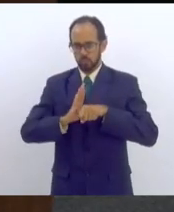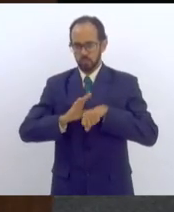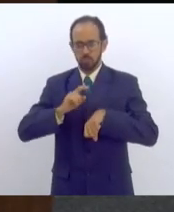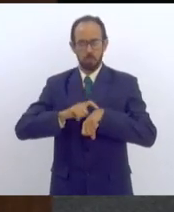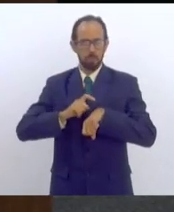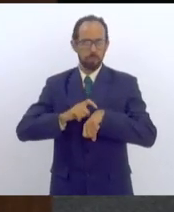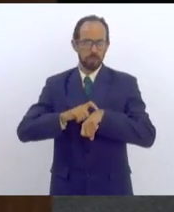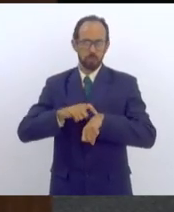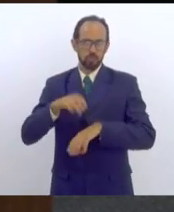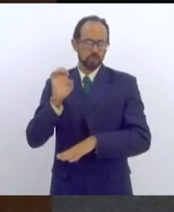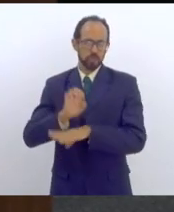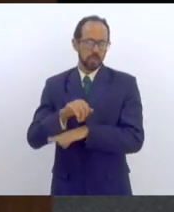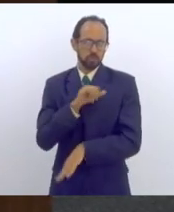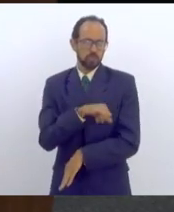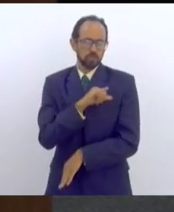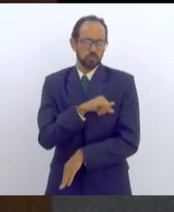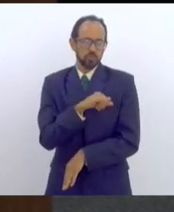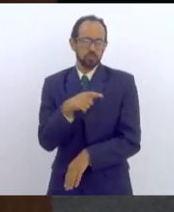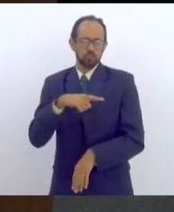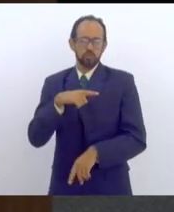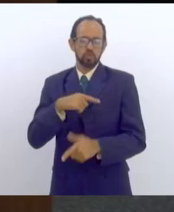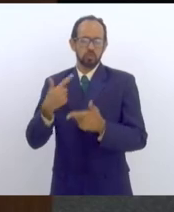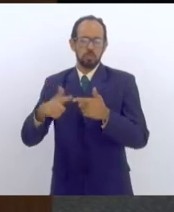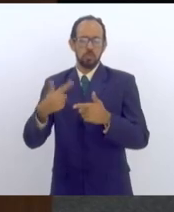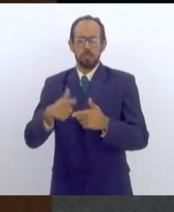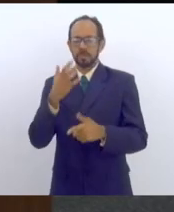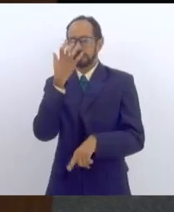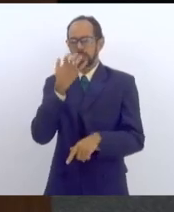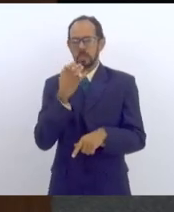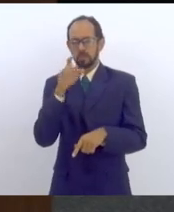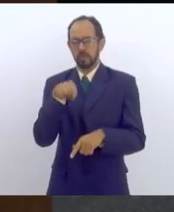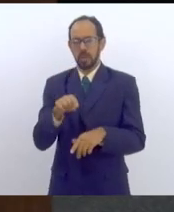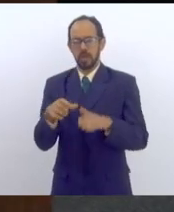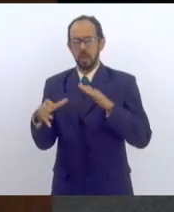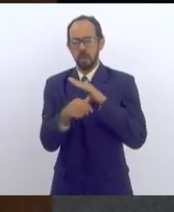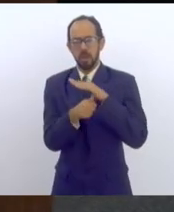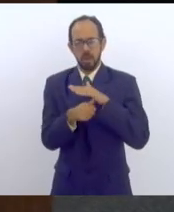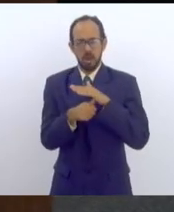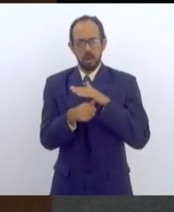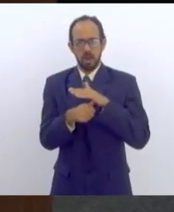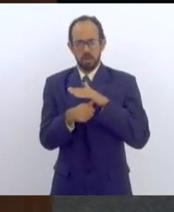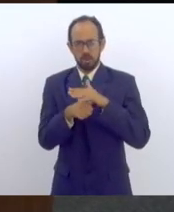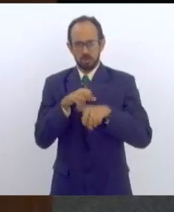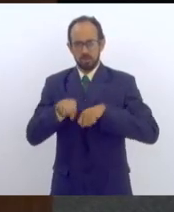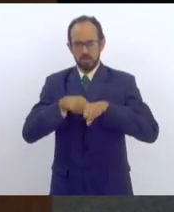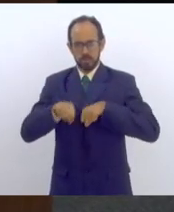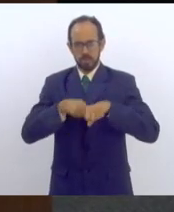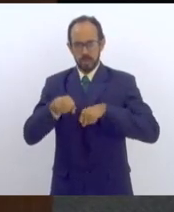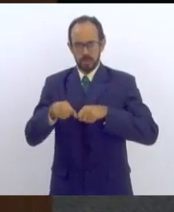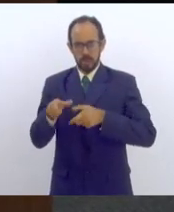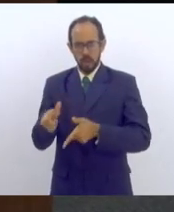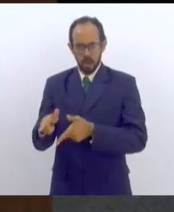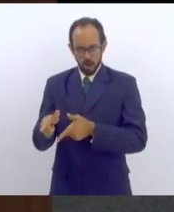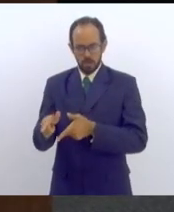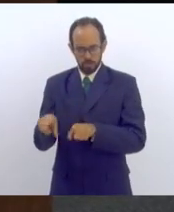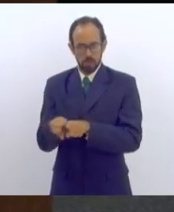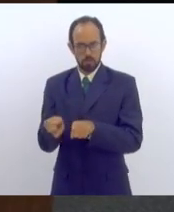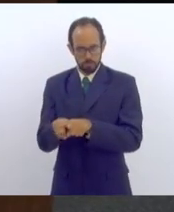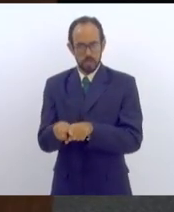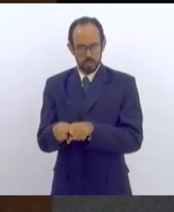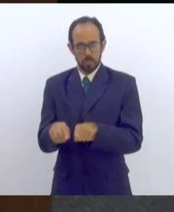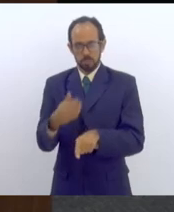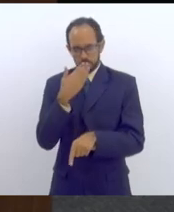Rio de Janeiro vivia um problema sério, que era o roubo e furto de bicicleta. E o pedido da